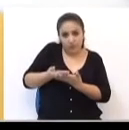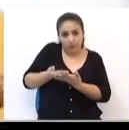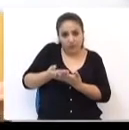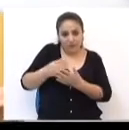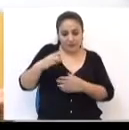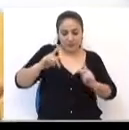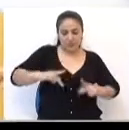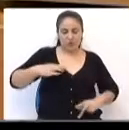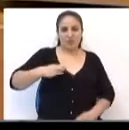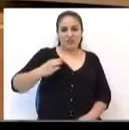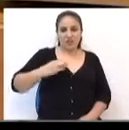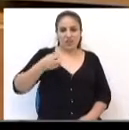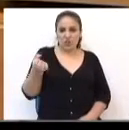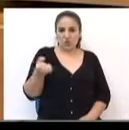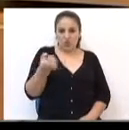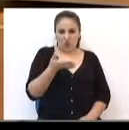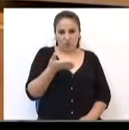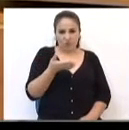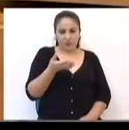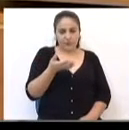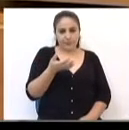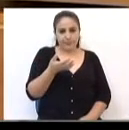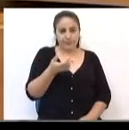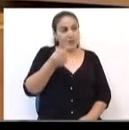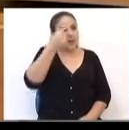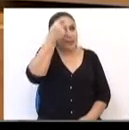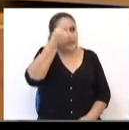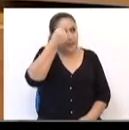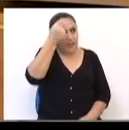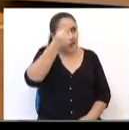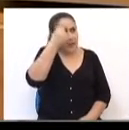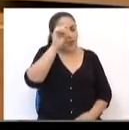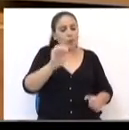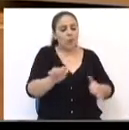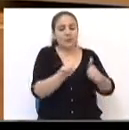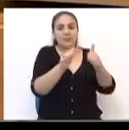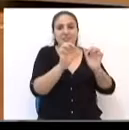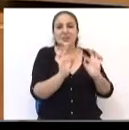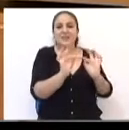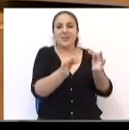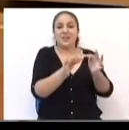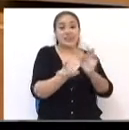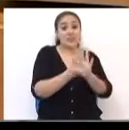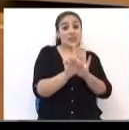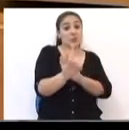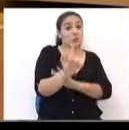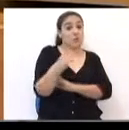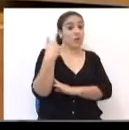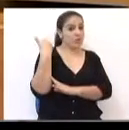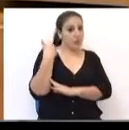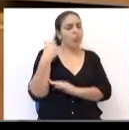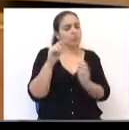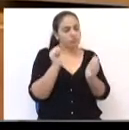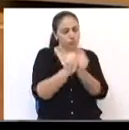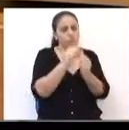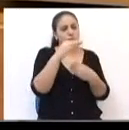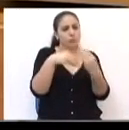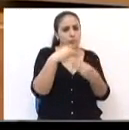nos pautamos na novidade apenas por idade, mas com questão de ideia, qualificação e técnica, que possam mostrar uma